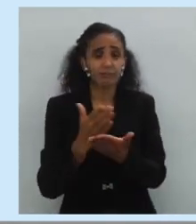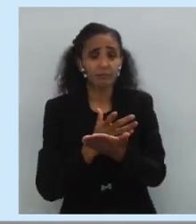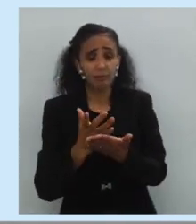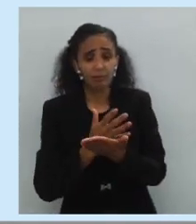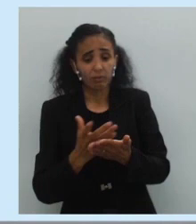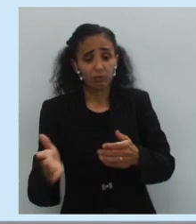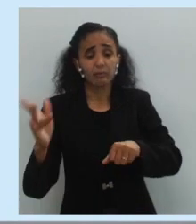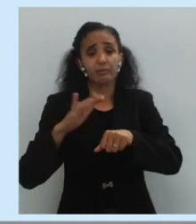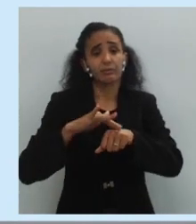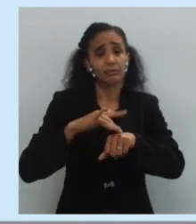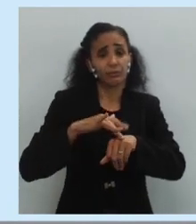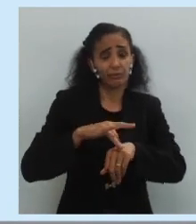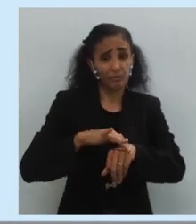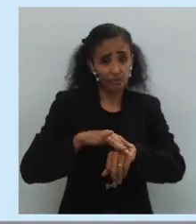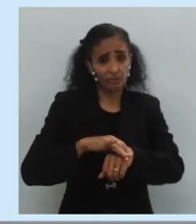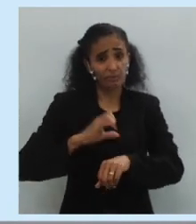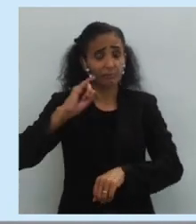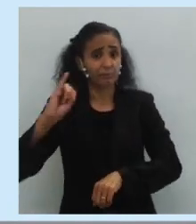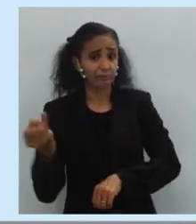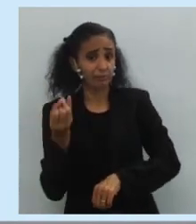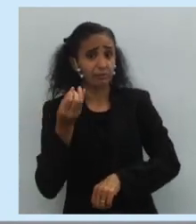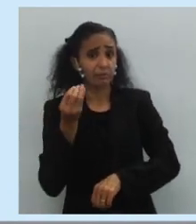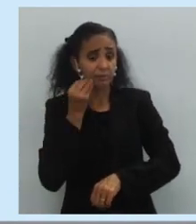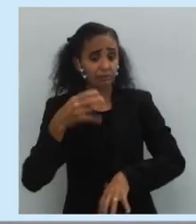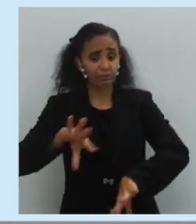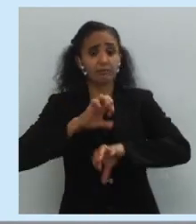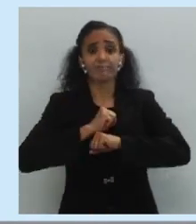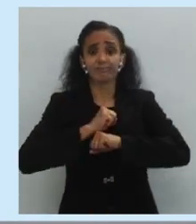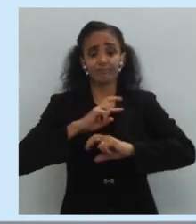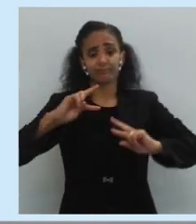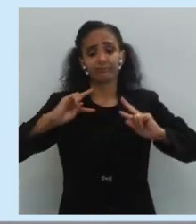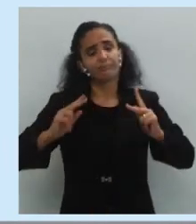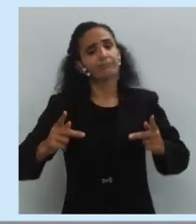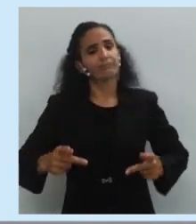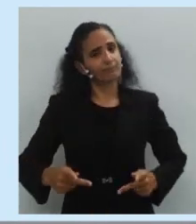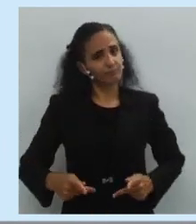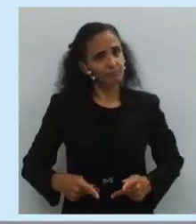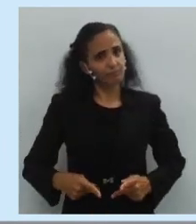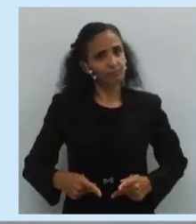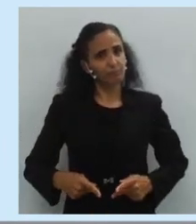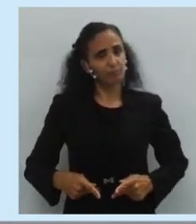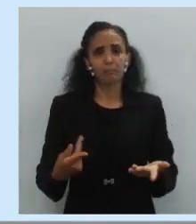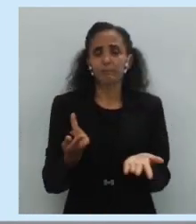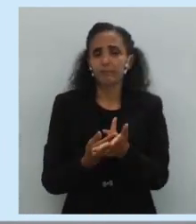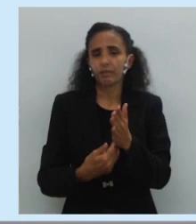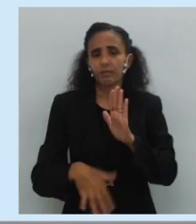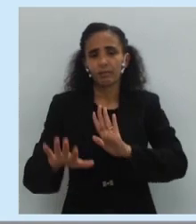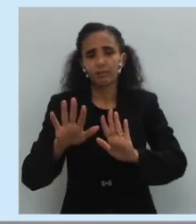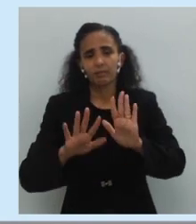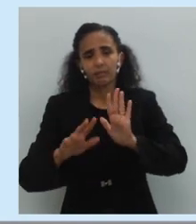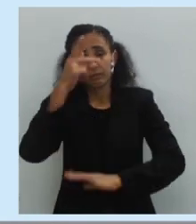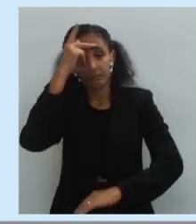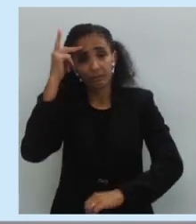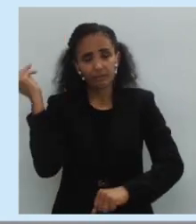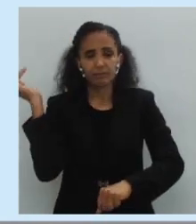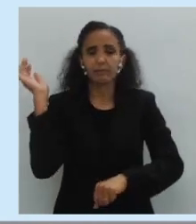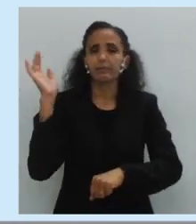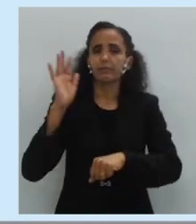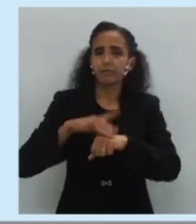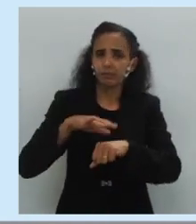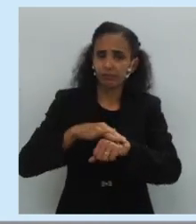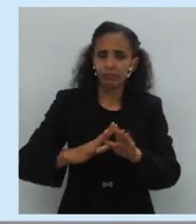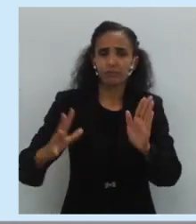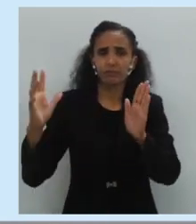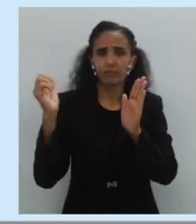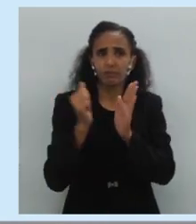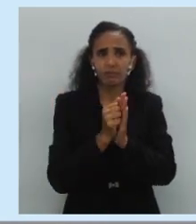doenças que a gente chama de doenças que são oportunistas. Então, essa pessoa que está com AIDS, que